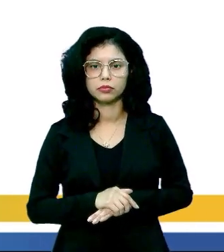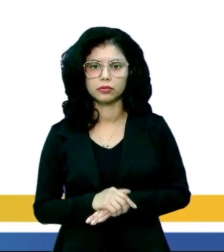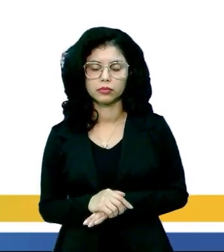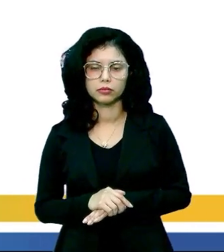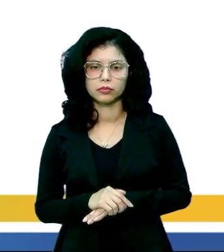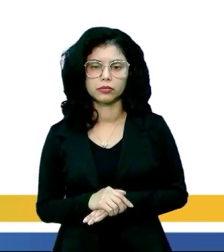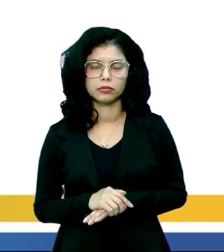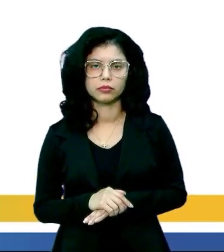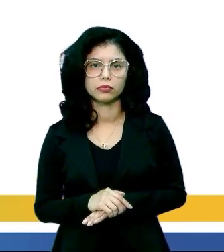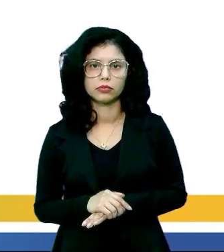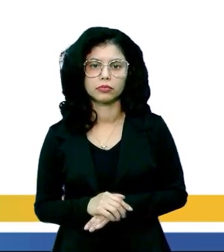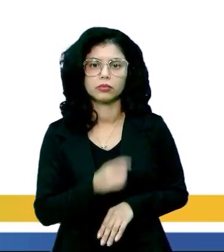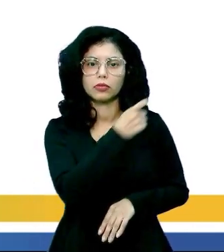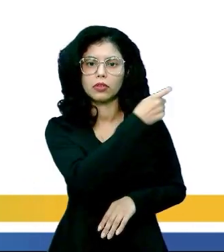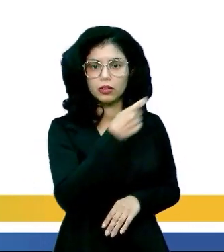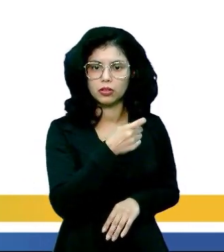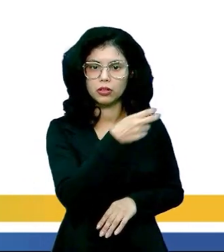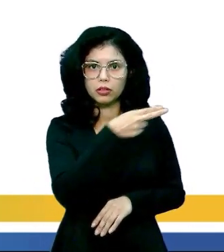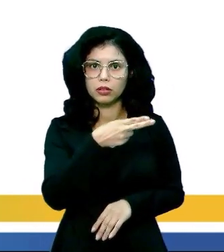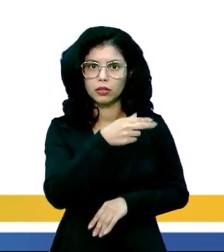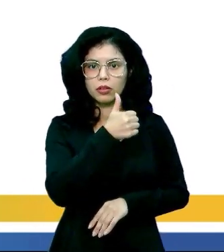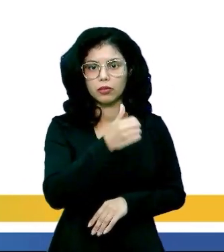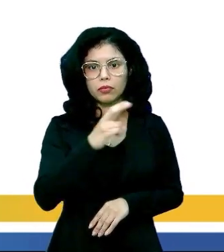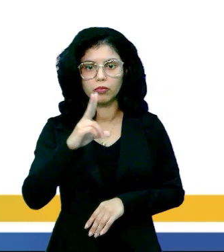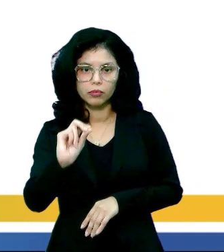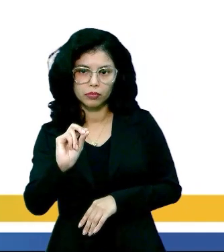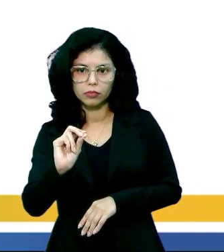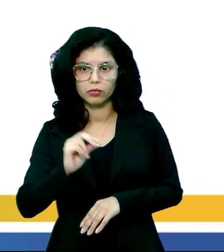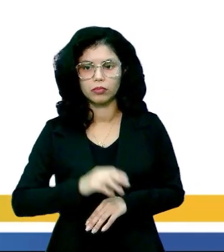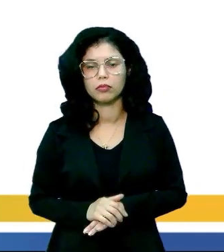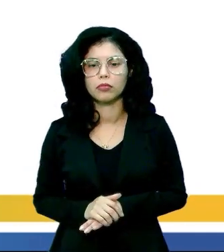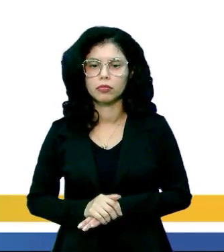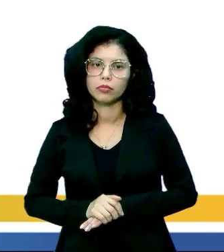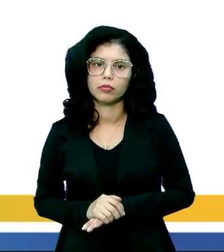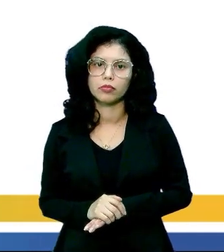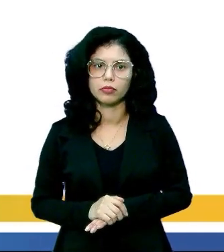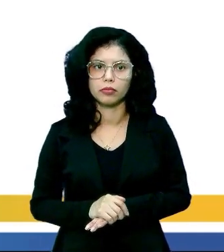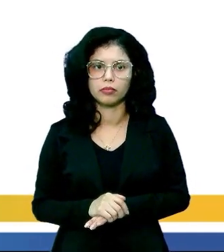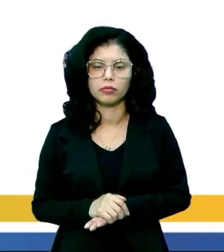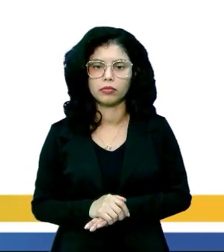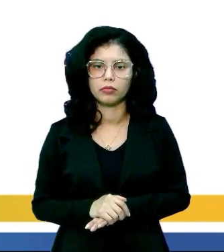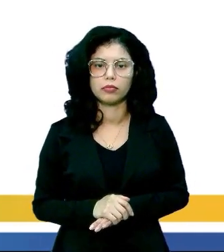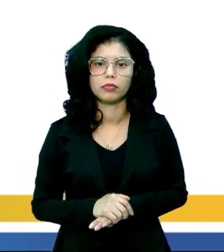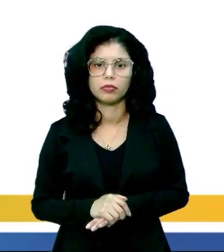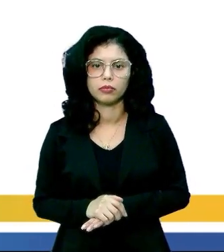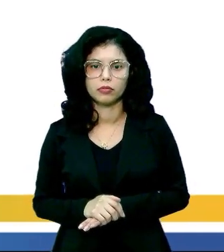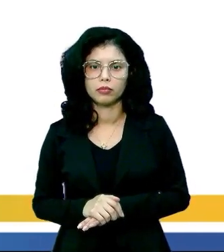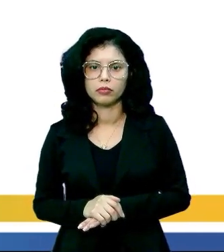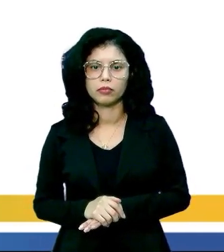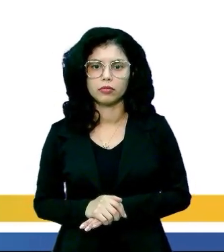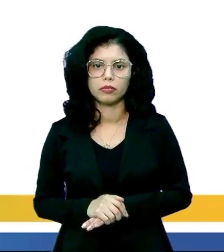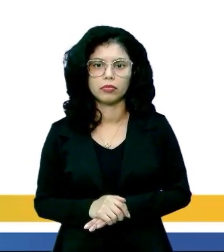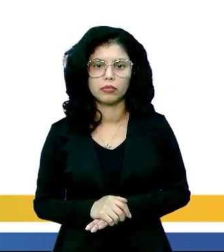divisão. 300 dividido para 2, x é igual a 150.